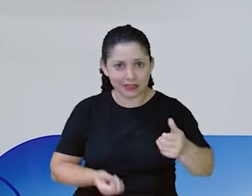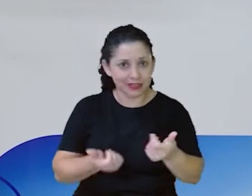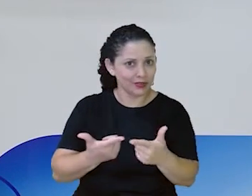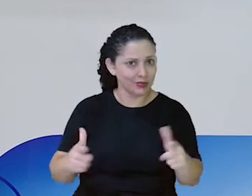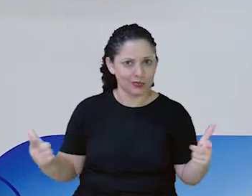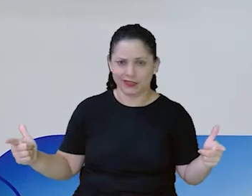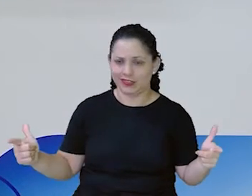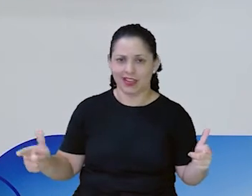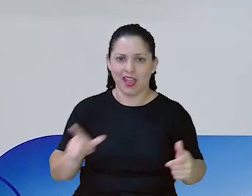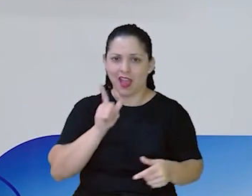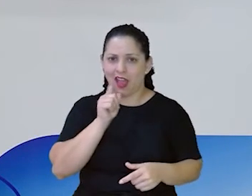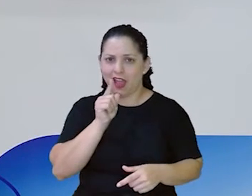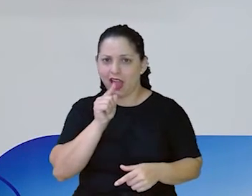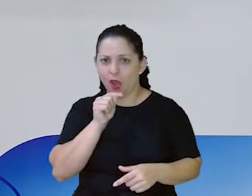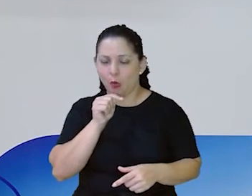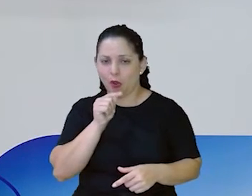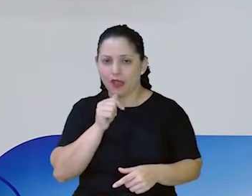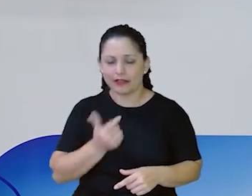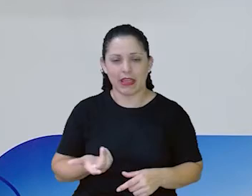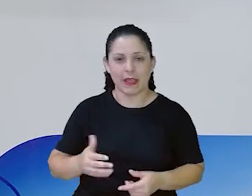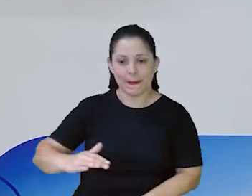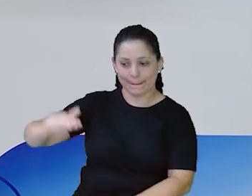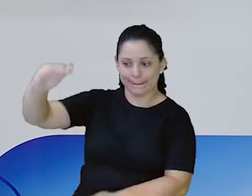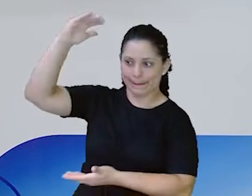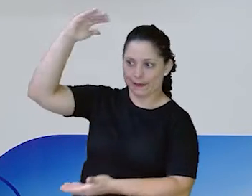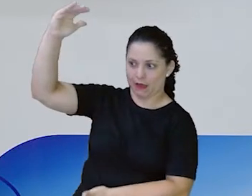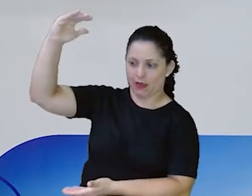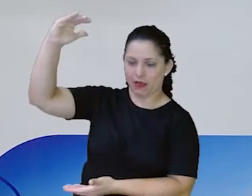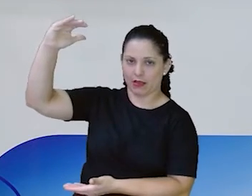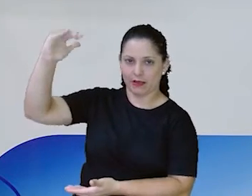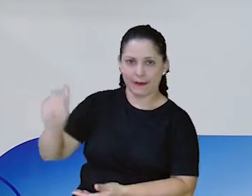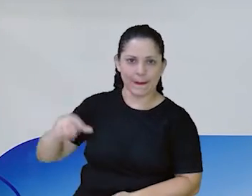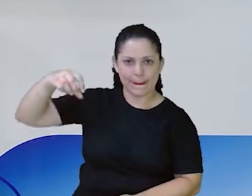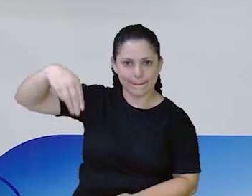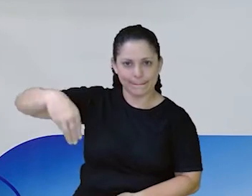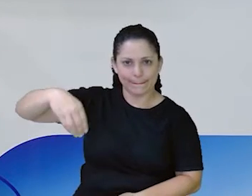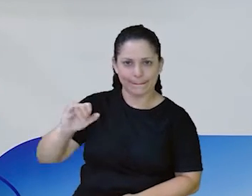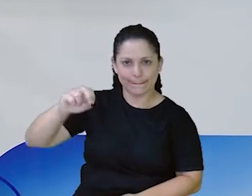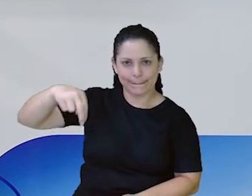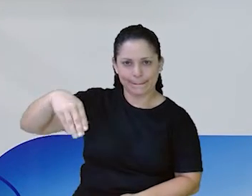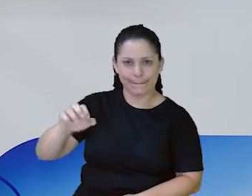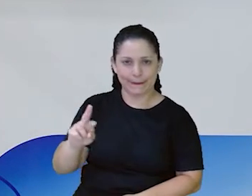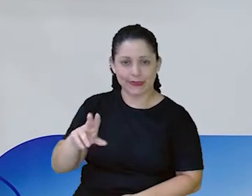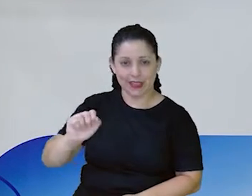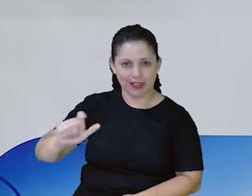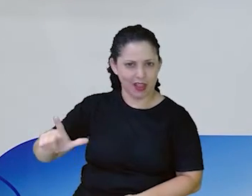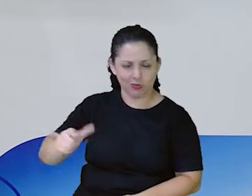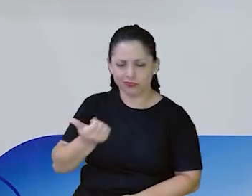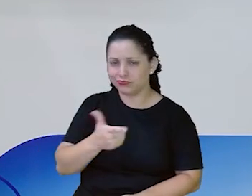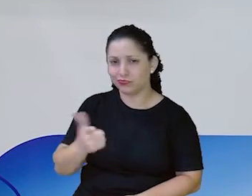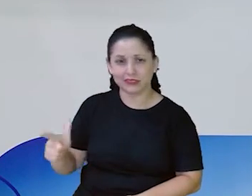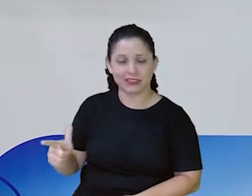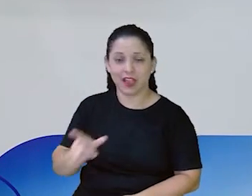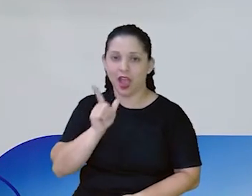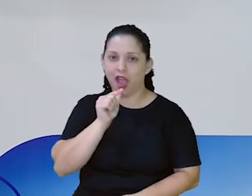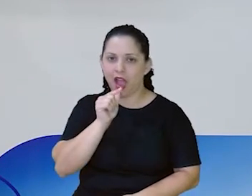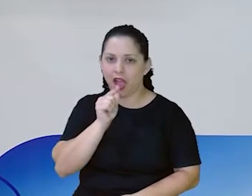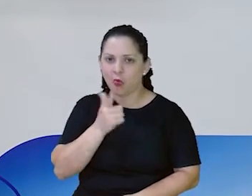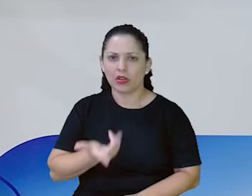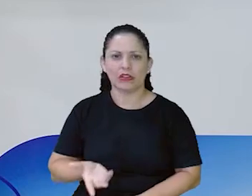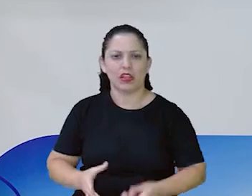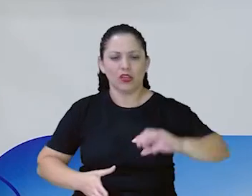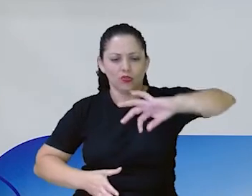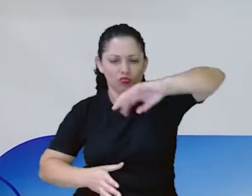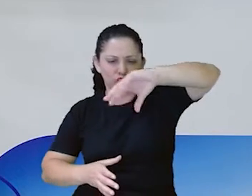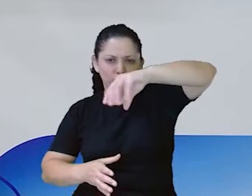Não existia esses botijões de 20 litros de água mineral. Não, a gente conseguia consumir água, a gente tinha que fazer um tratamento, pegava a água da